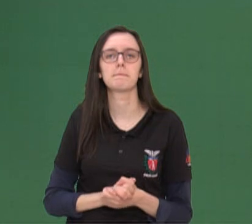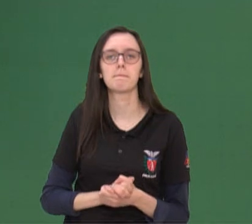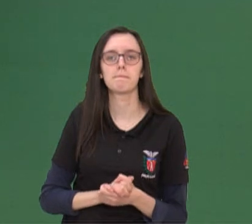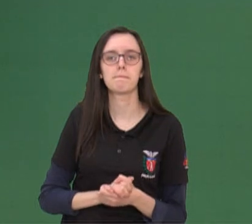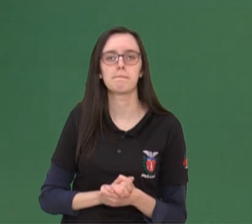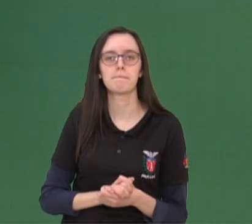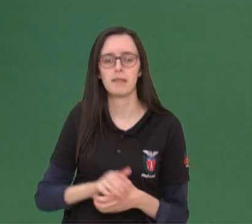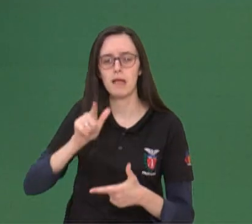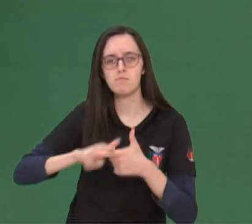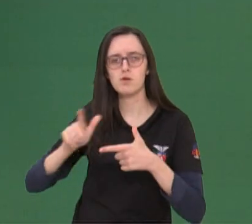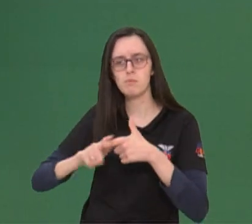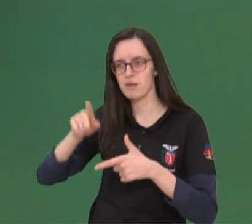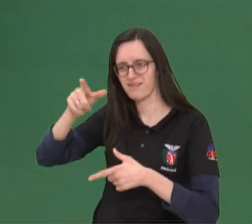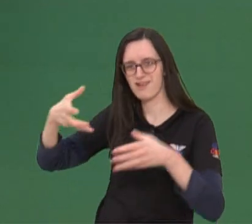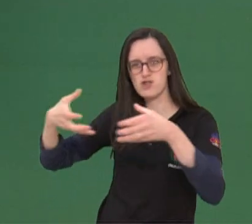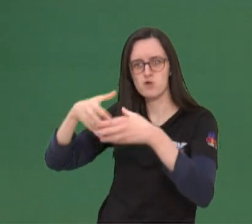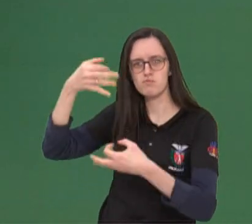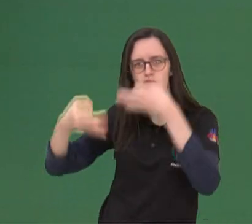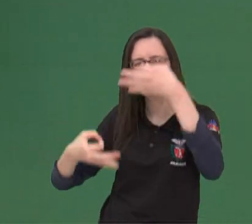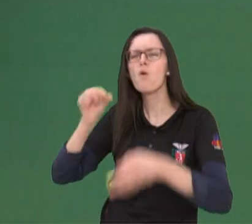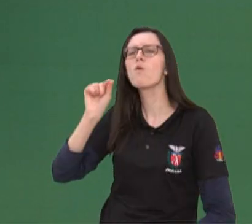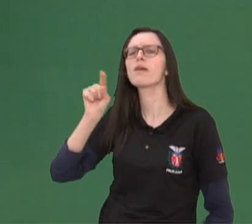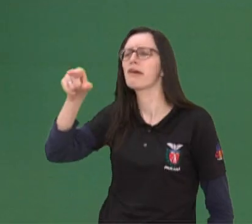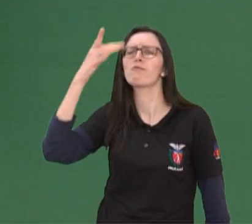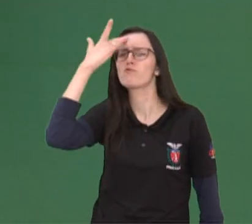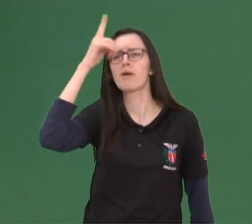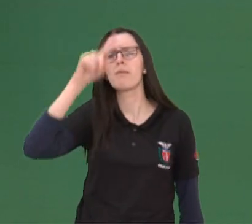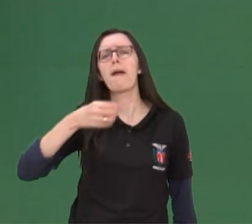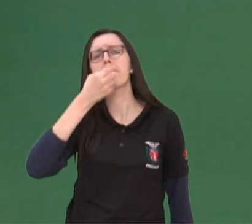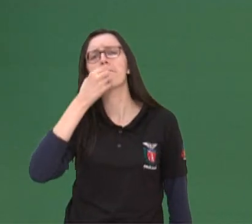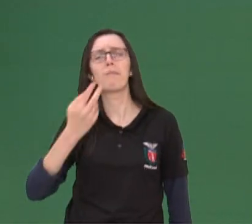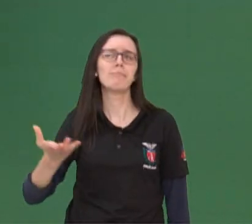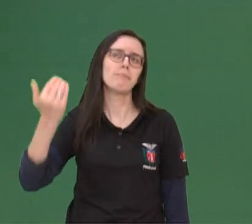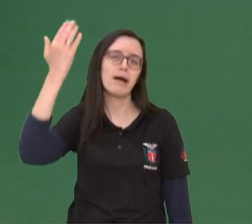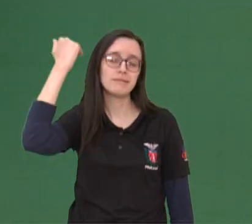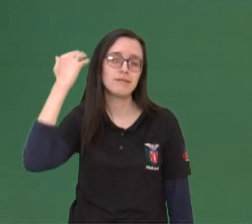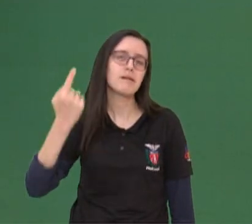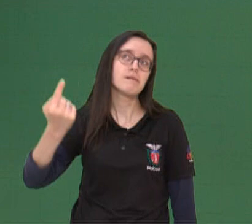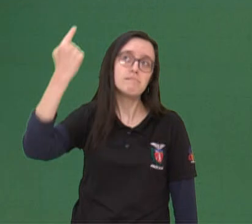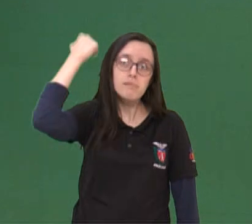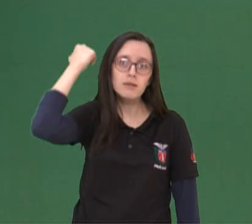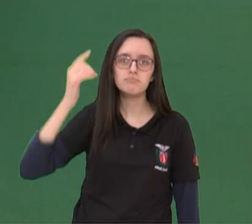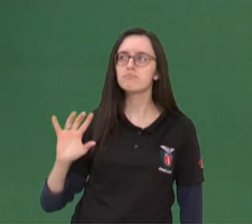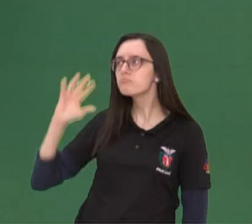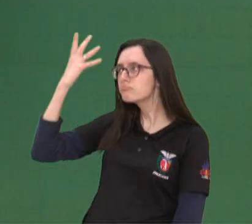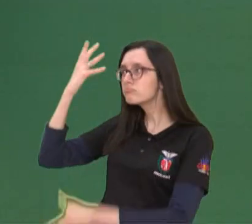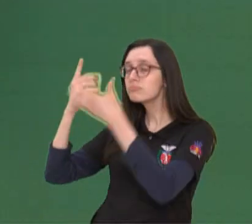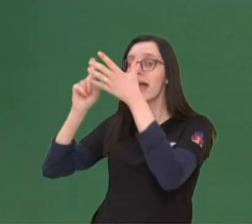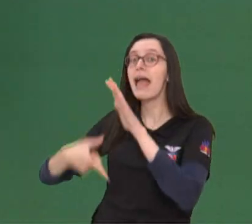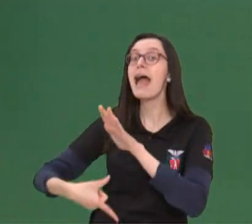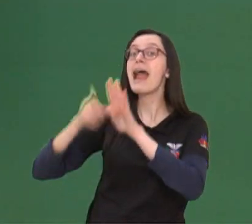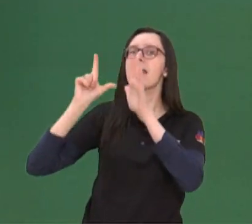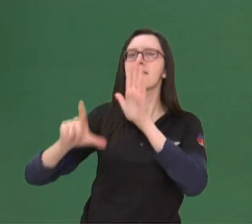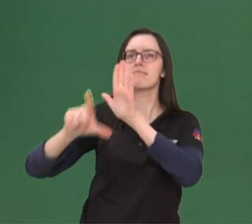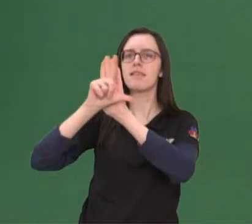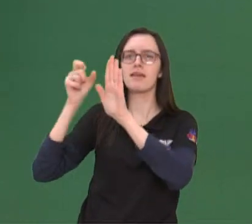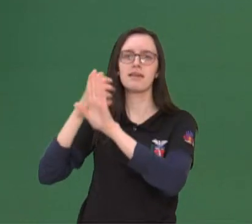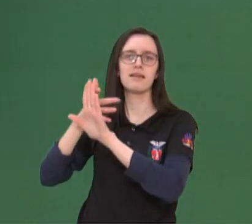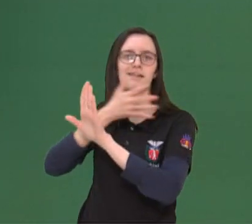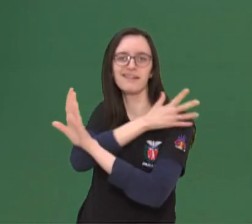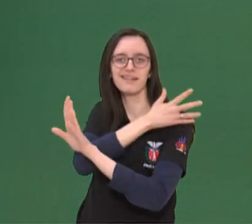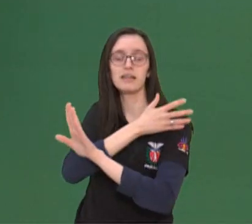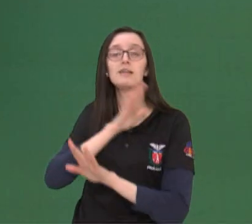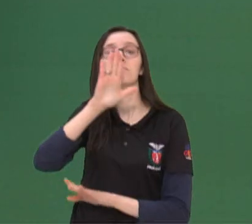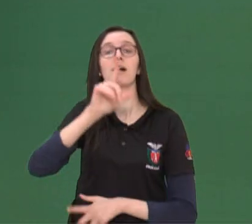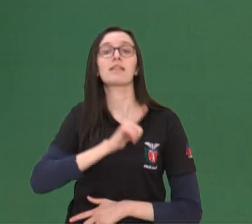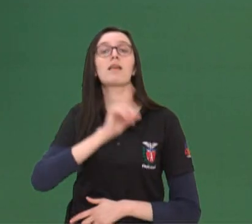problema com o promotor era esse, ele não sabia como era bom o passado que existira antes das leis. Então, eu